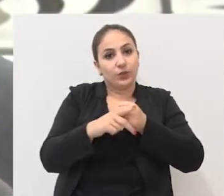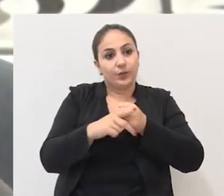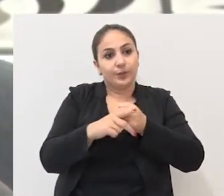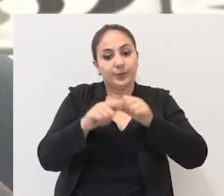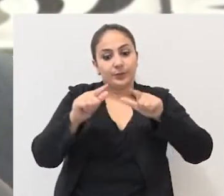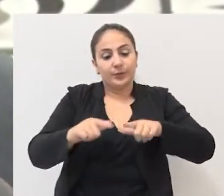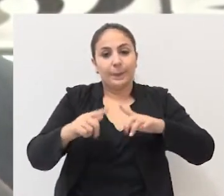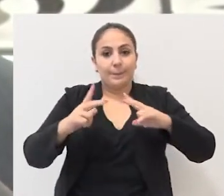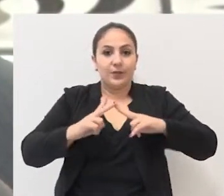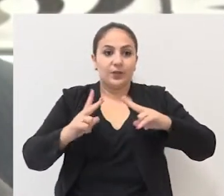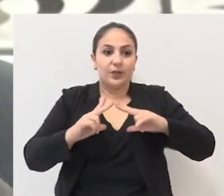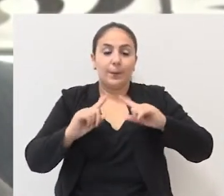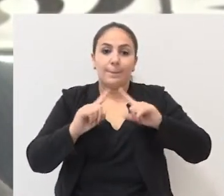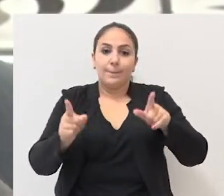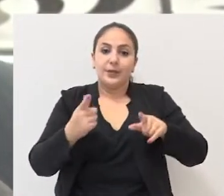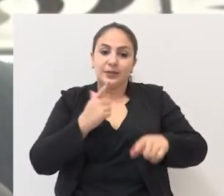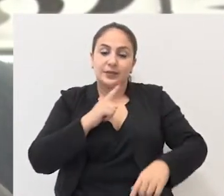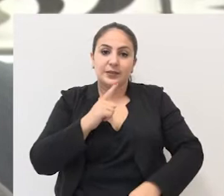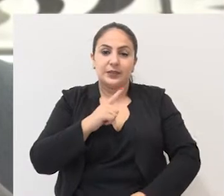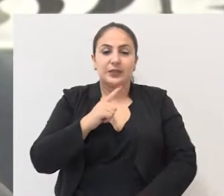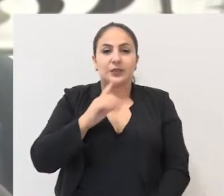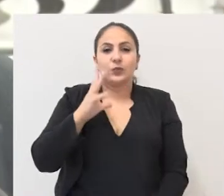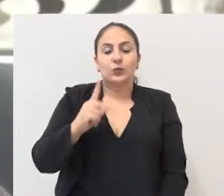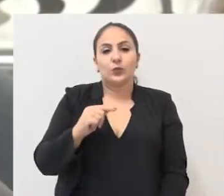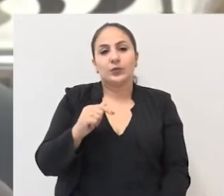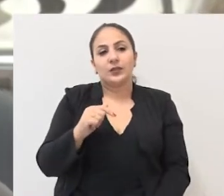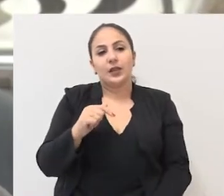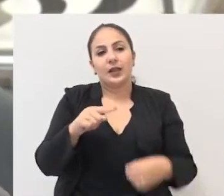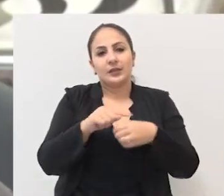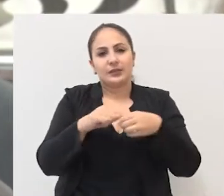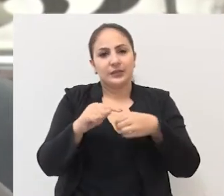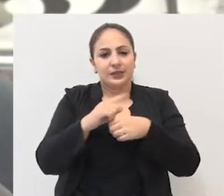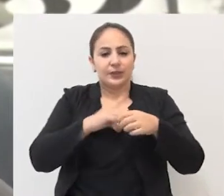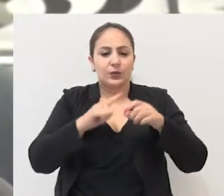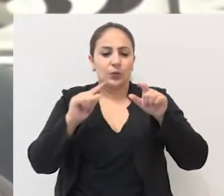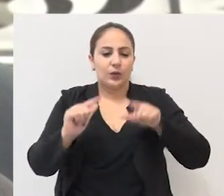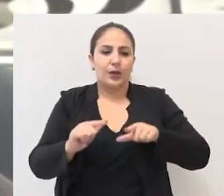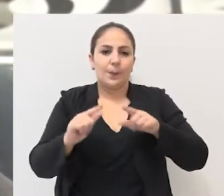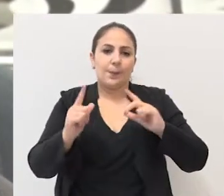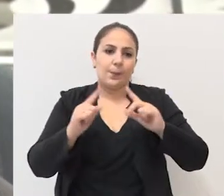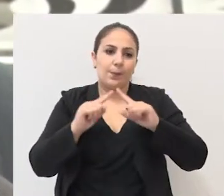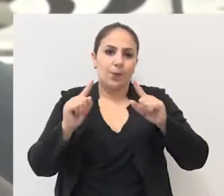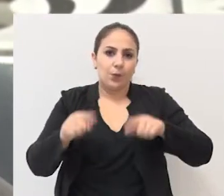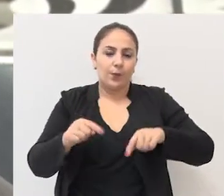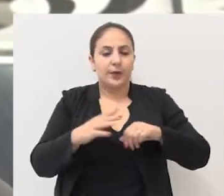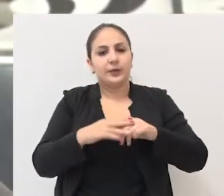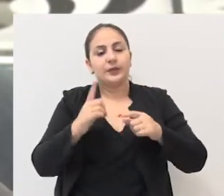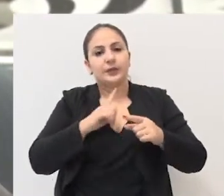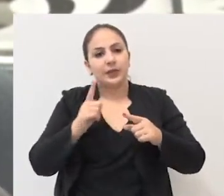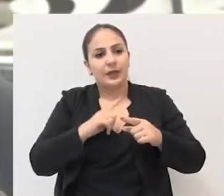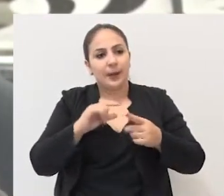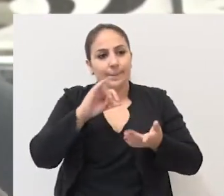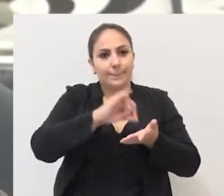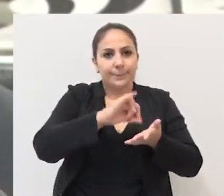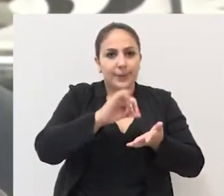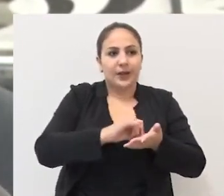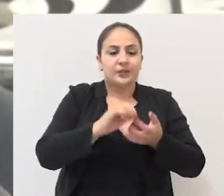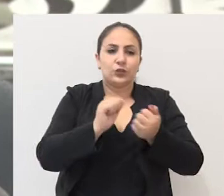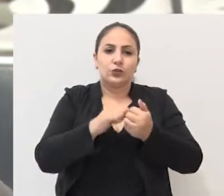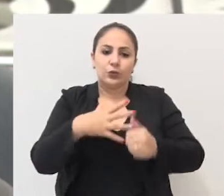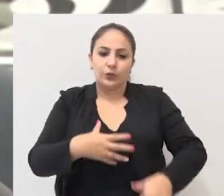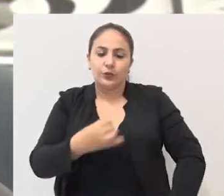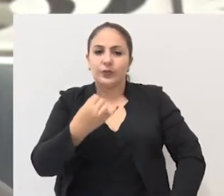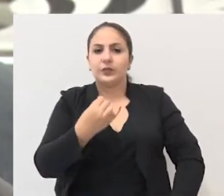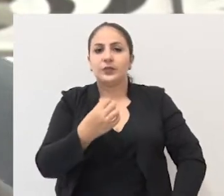empreendimento privado, mas ele acaba tendo a cidade adota como um empreendimento público. É a praça onde você leva seus filhos com